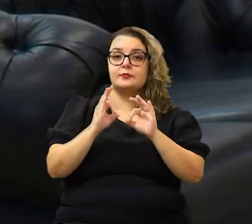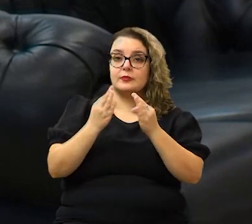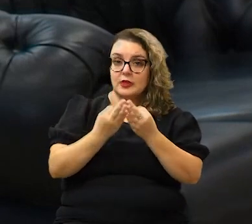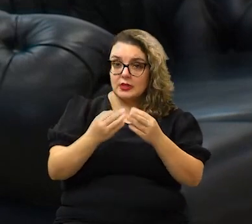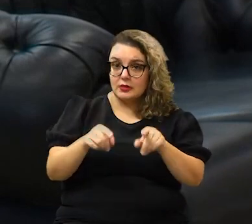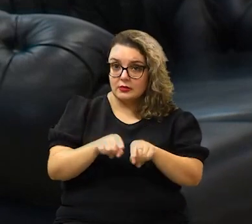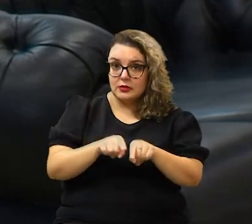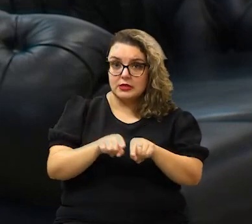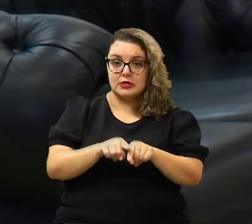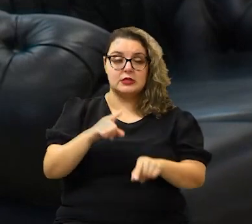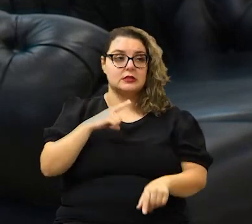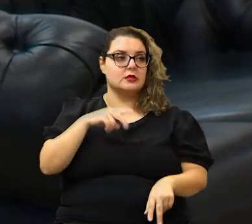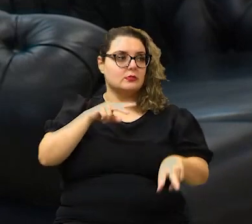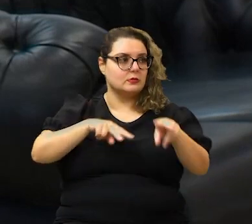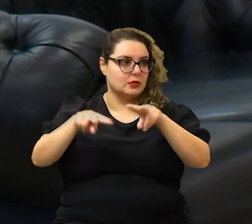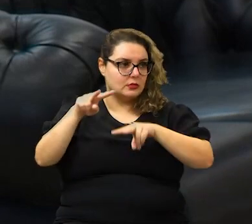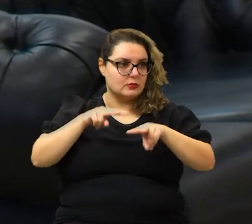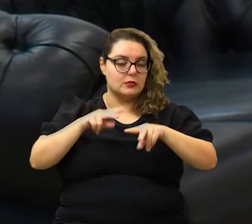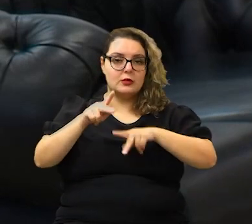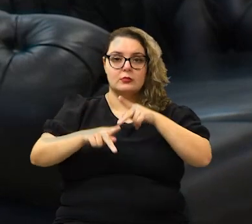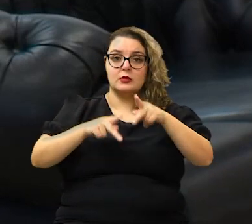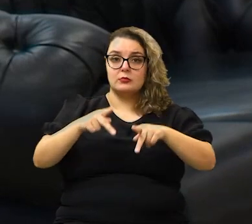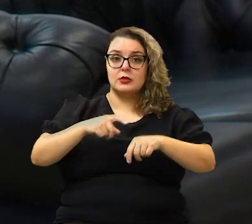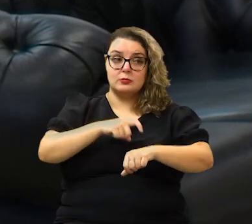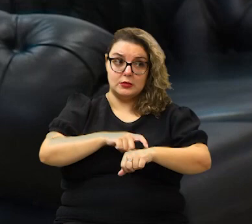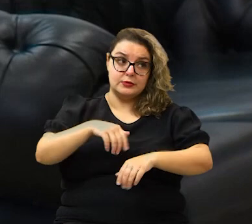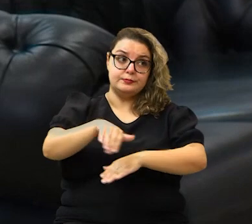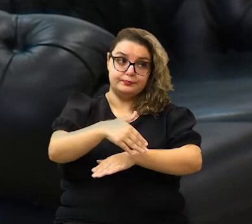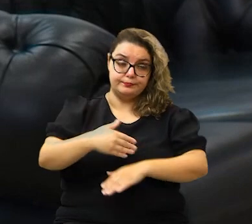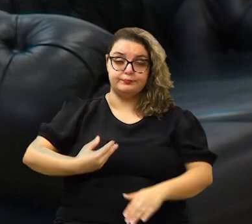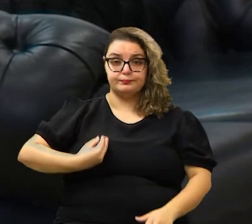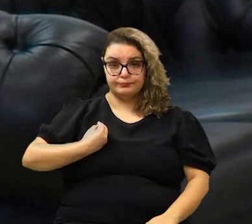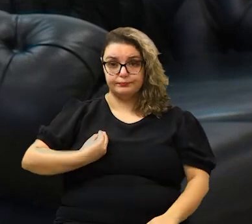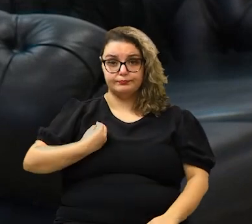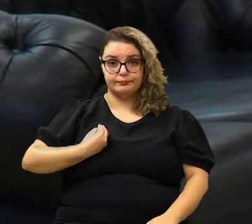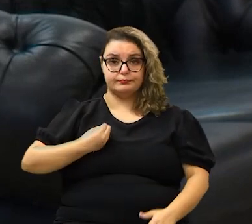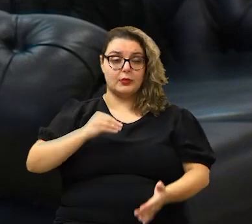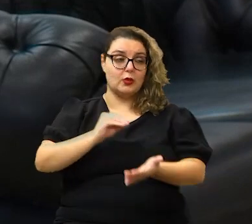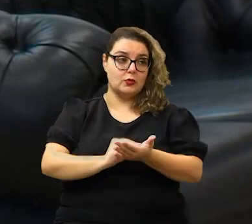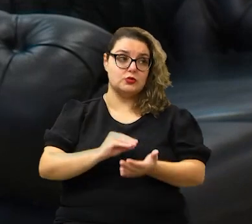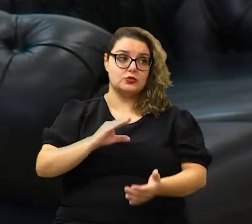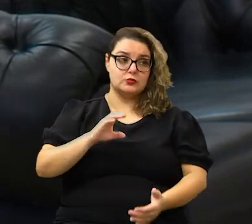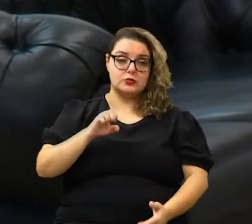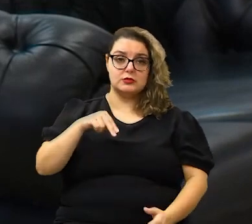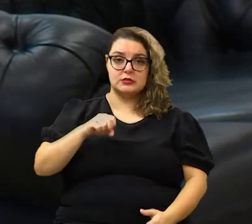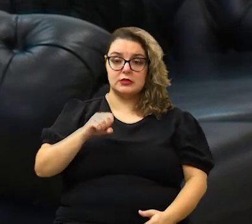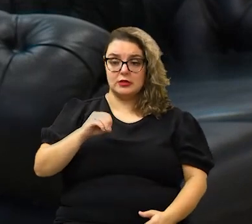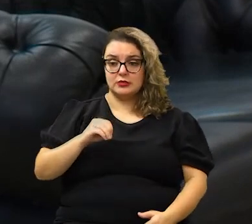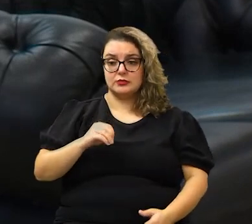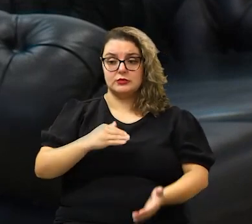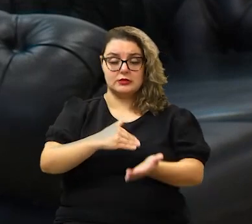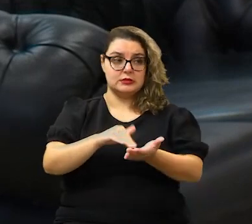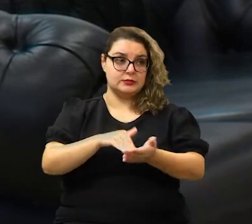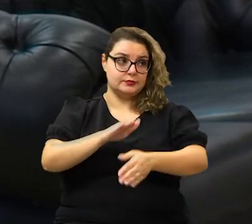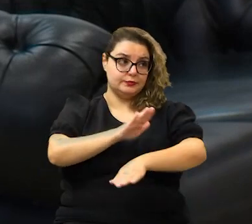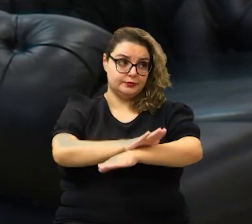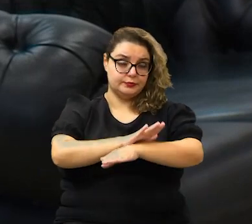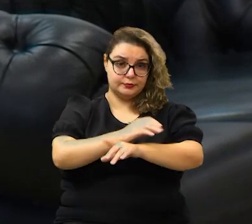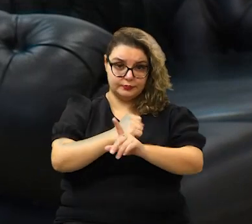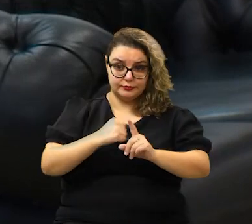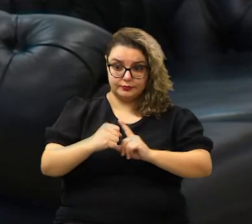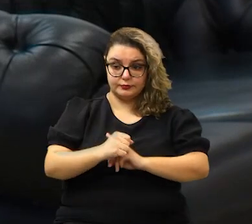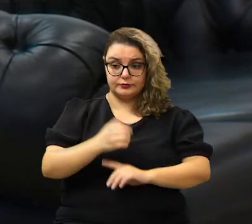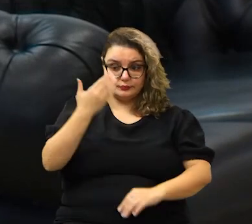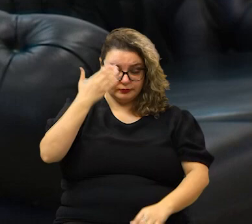das famílias, a gente tem que olhar também para a população em situação de rua. O último censo da Secretaria Municipal de